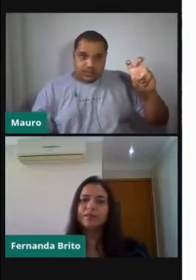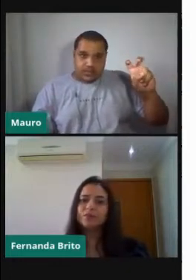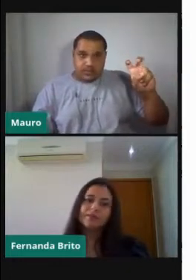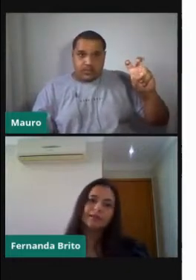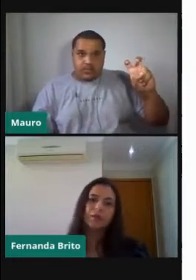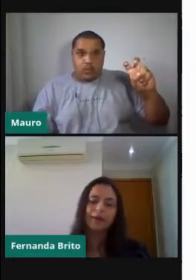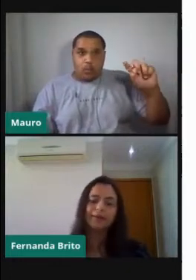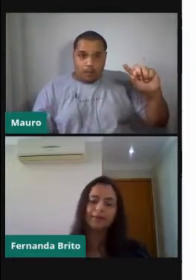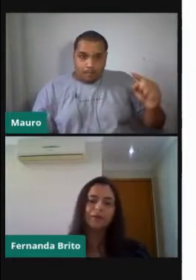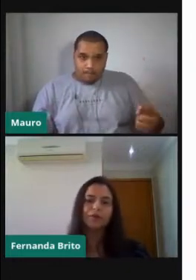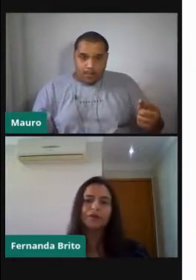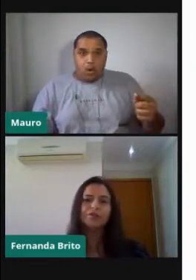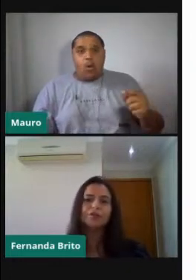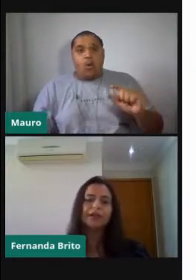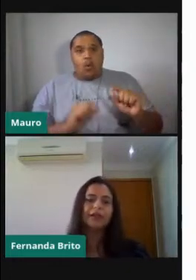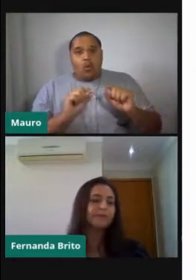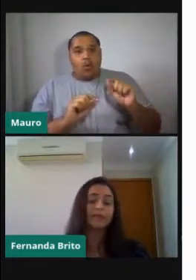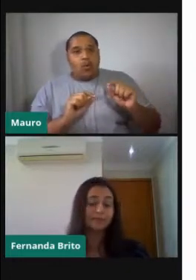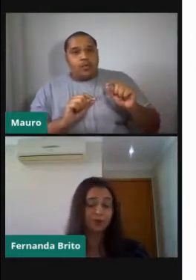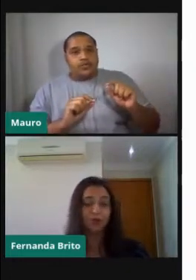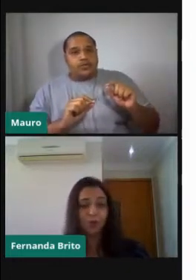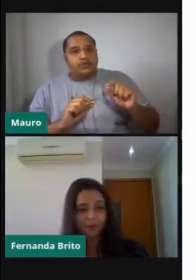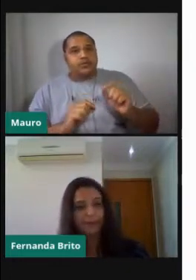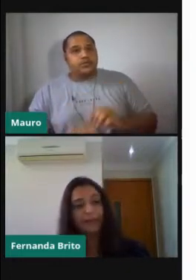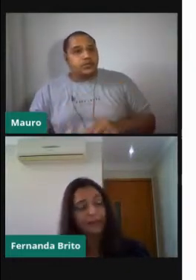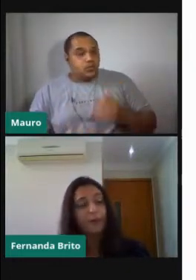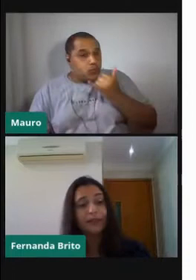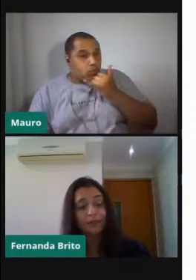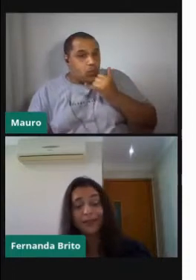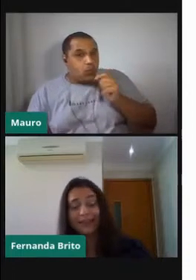Brasil, 450 milhões,